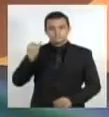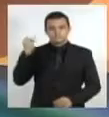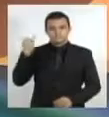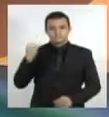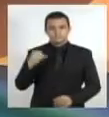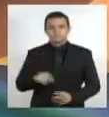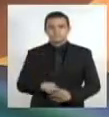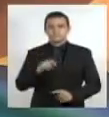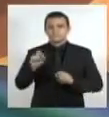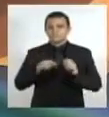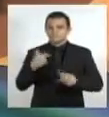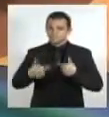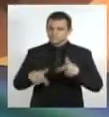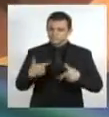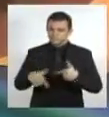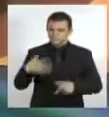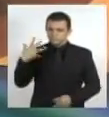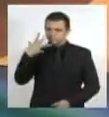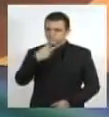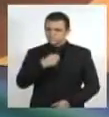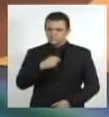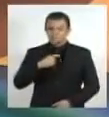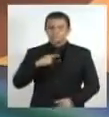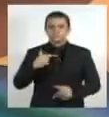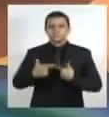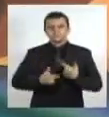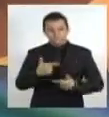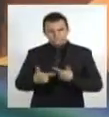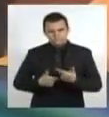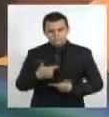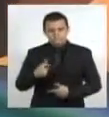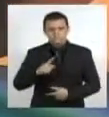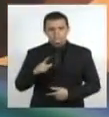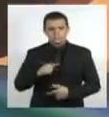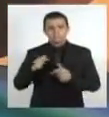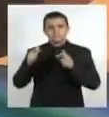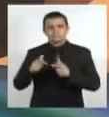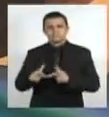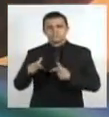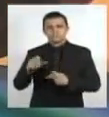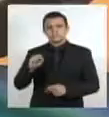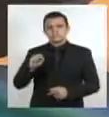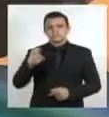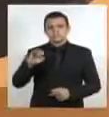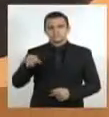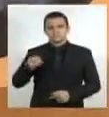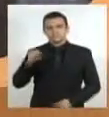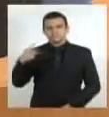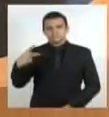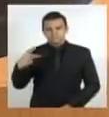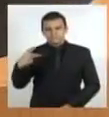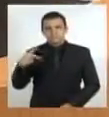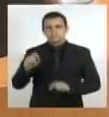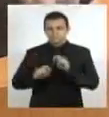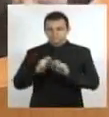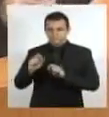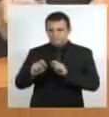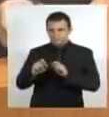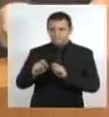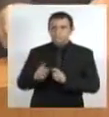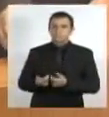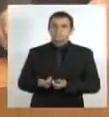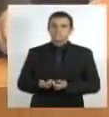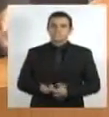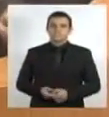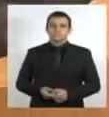do belíssimo trabalho que vem sendo feito na SEJAP, na Secretaria de Administração Penitenciária do Governo do